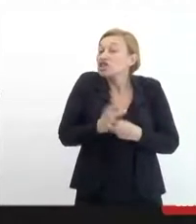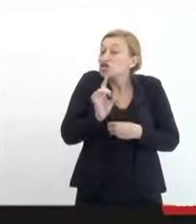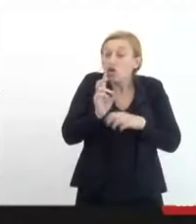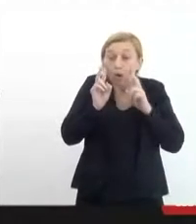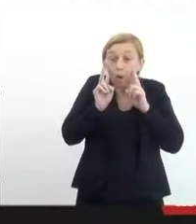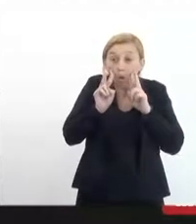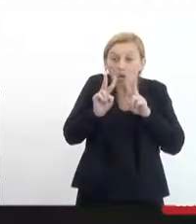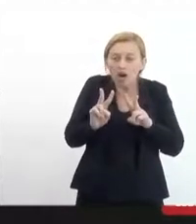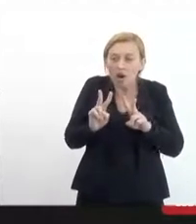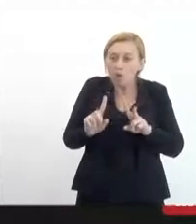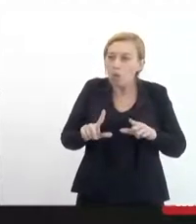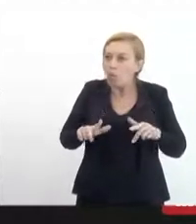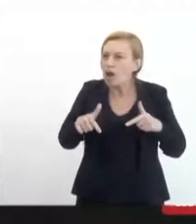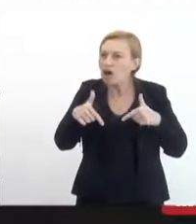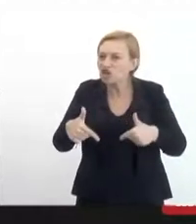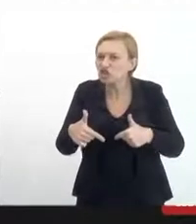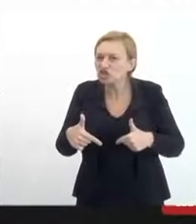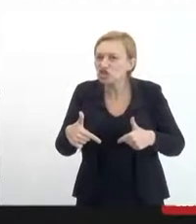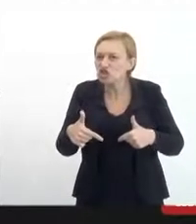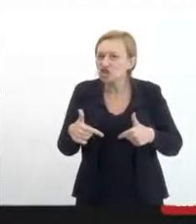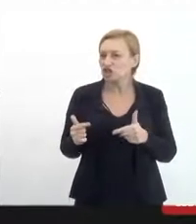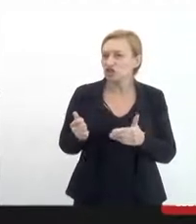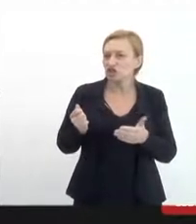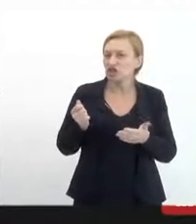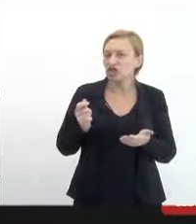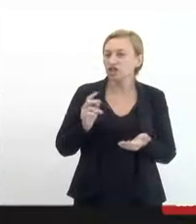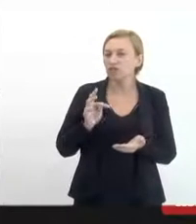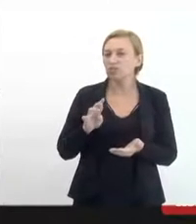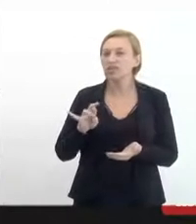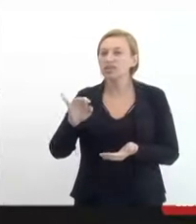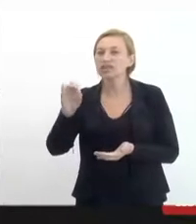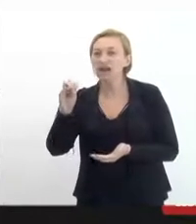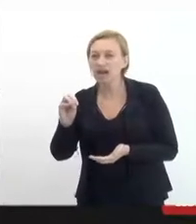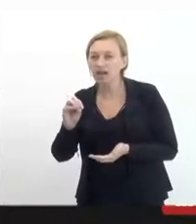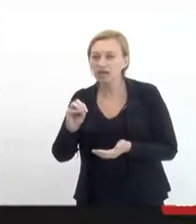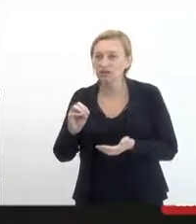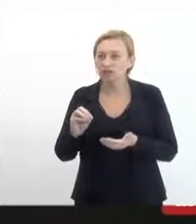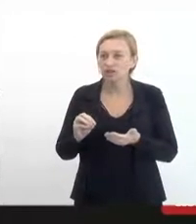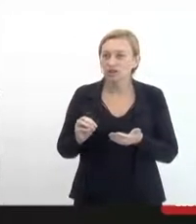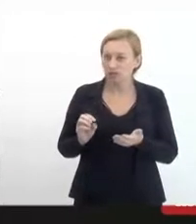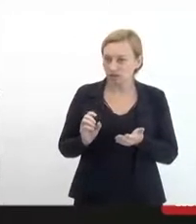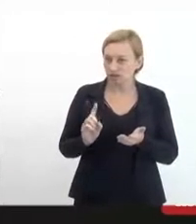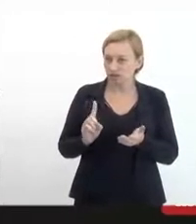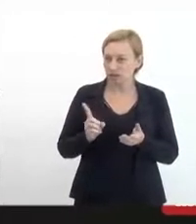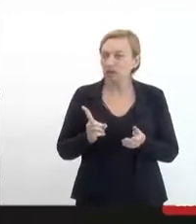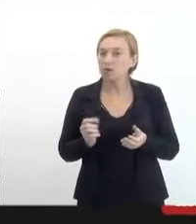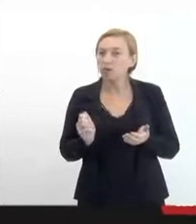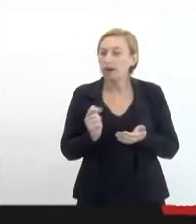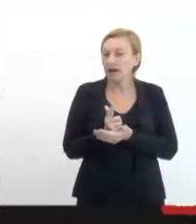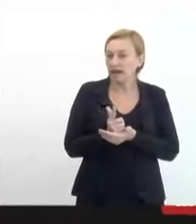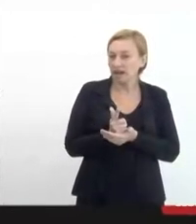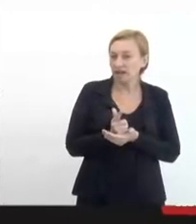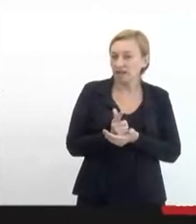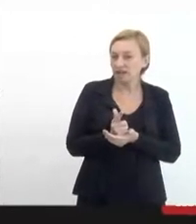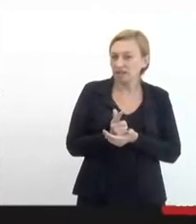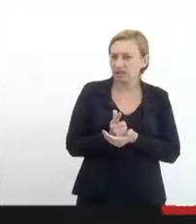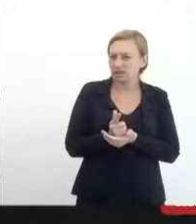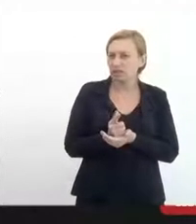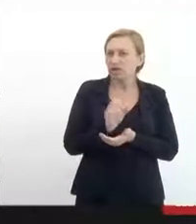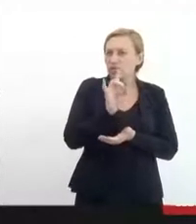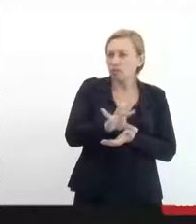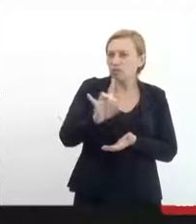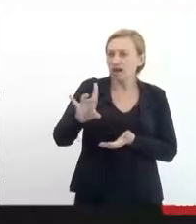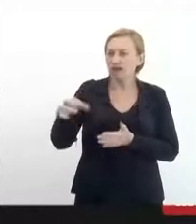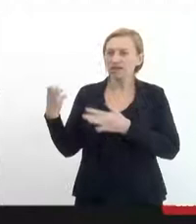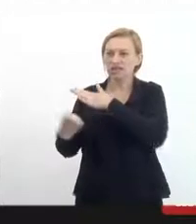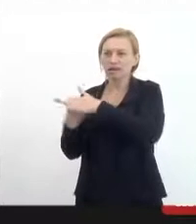o efeito tributário de estorno de créditos em razão das operações praticadas por cada empresa